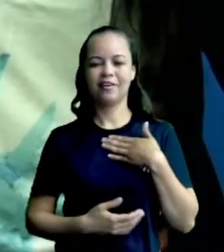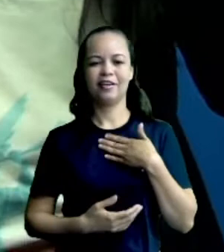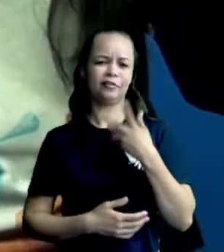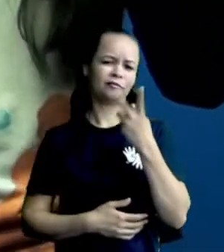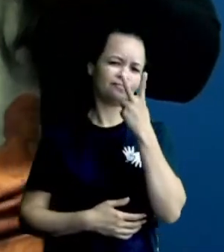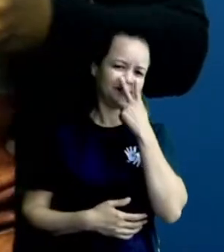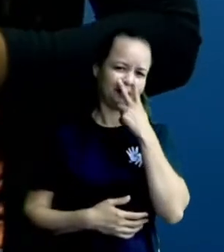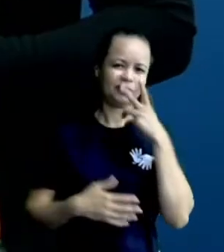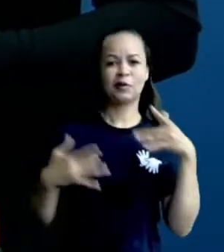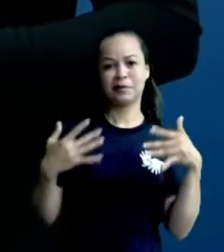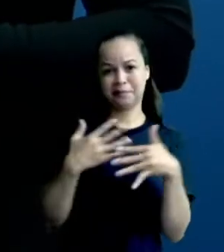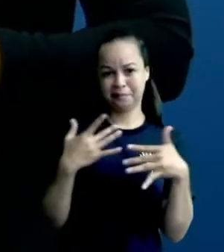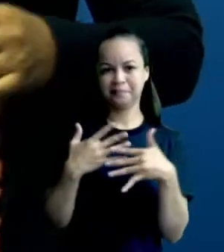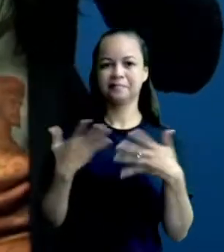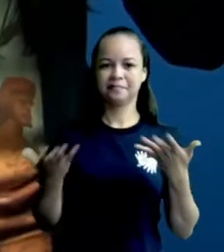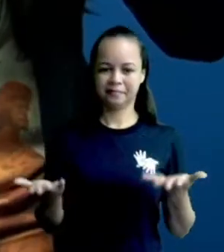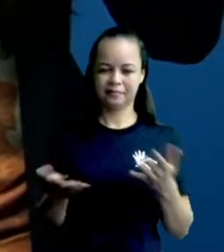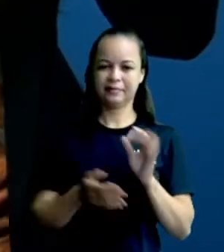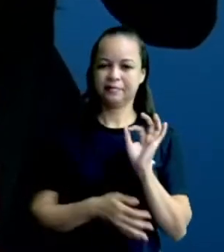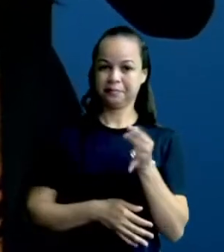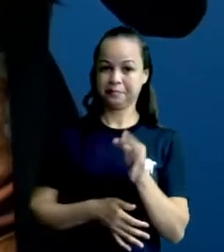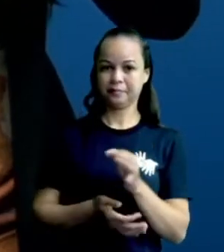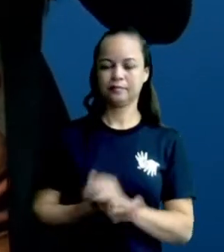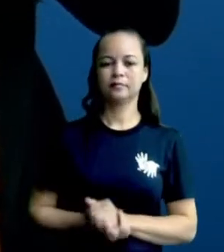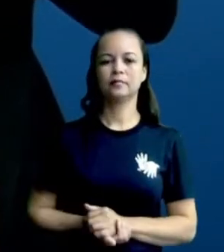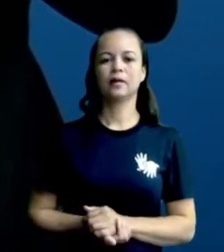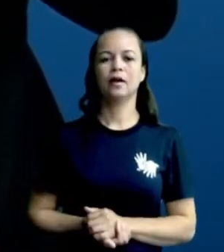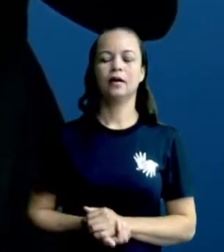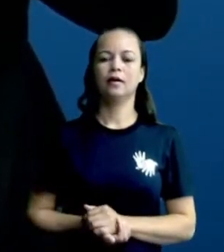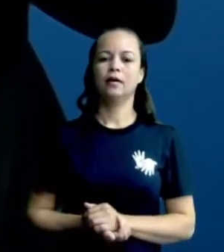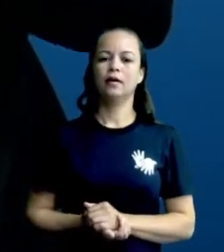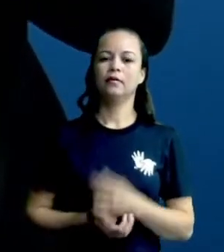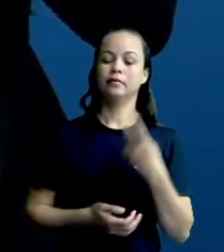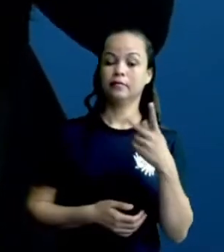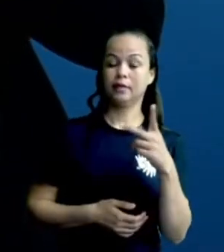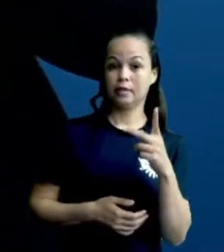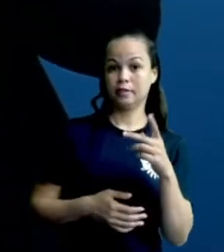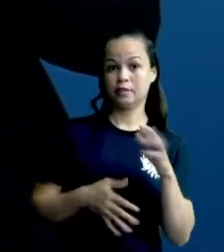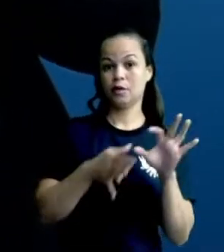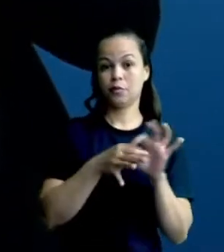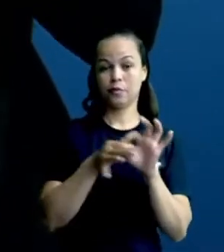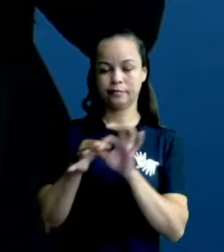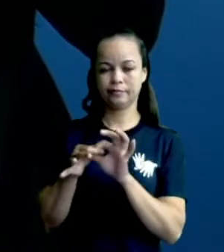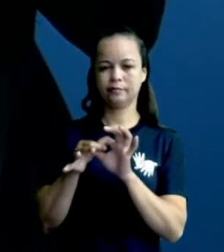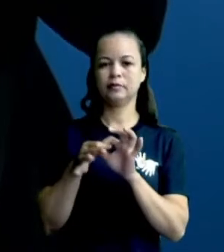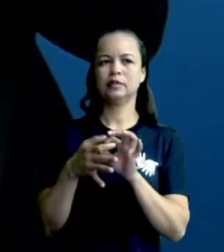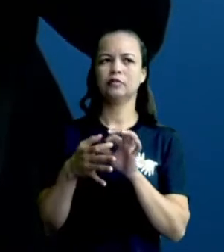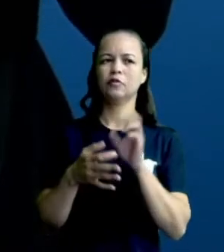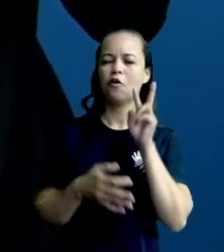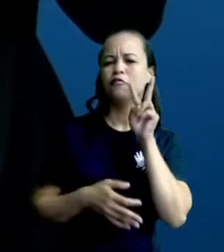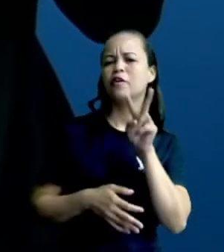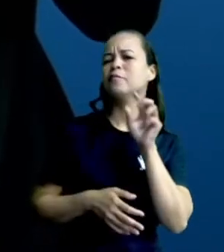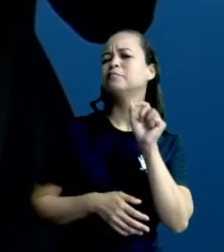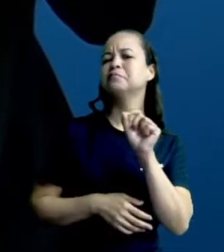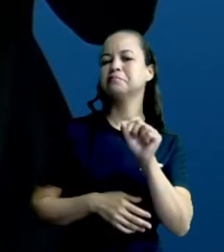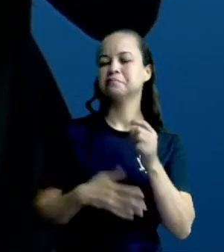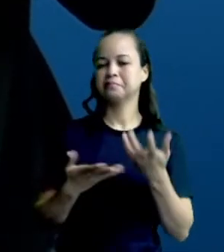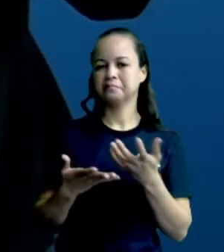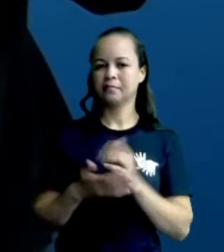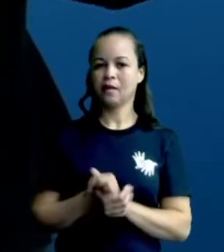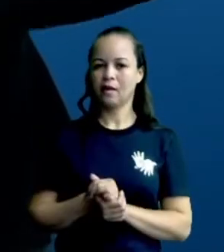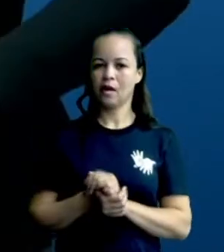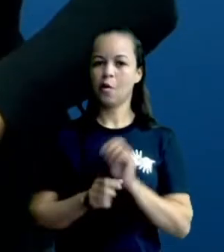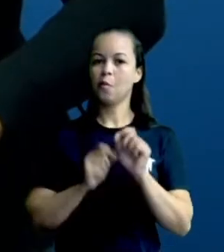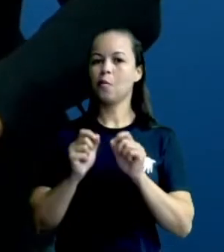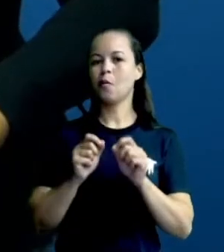nossa cidade, tá certo? E nesse contexto, nós vamos ver o quê? Um pouco